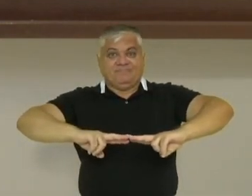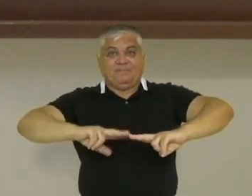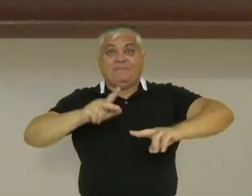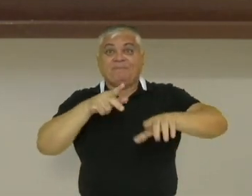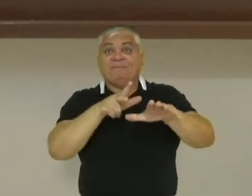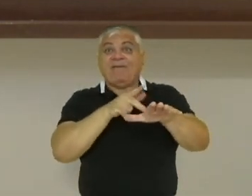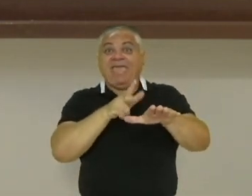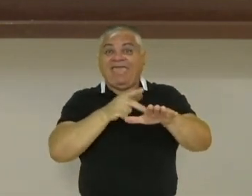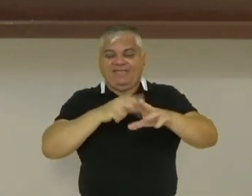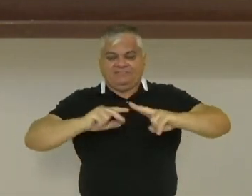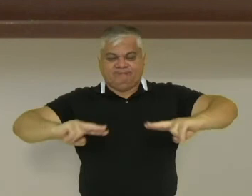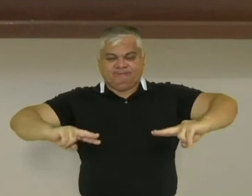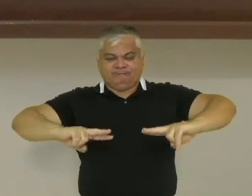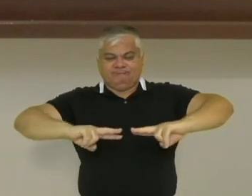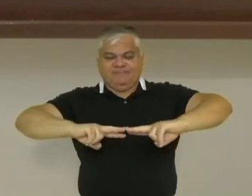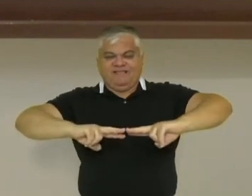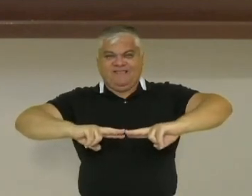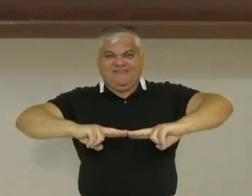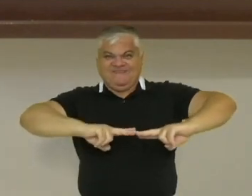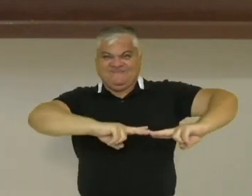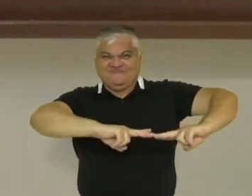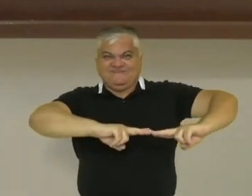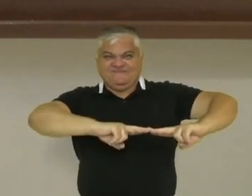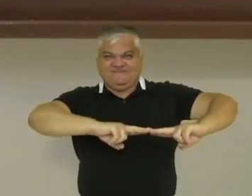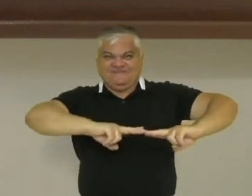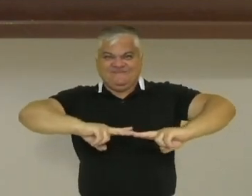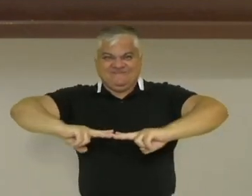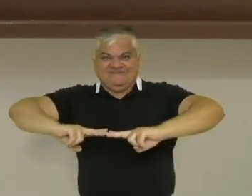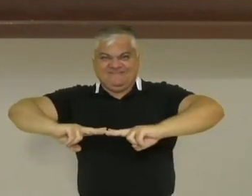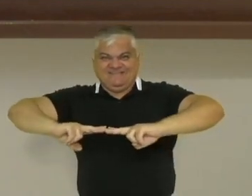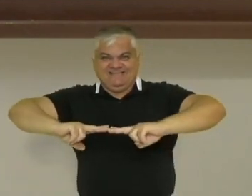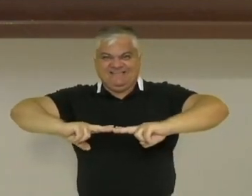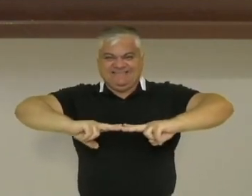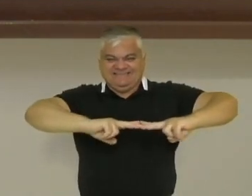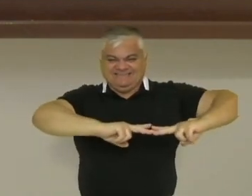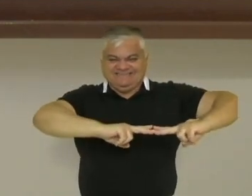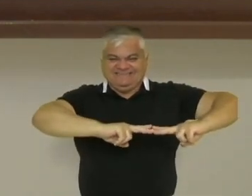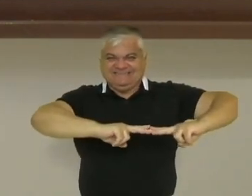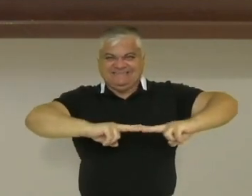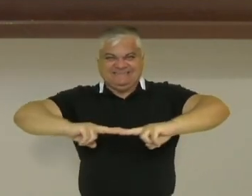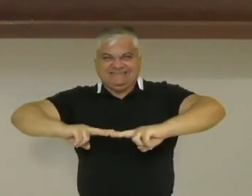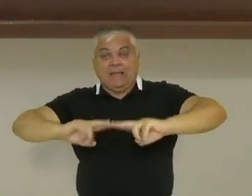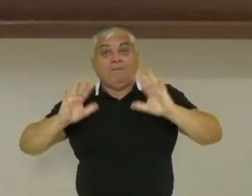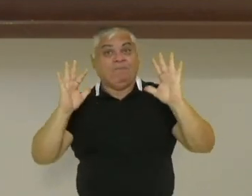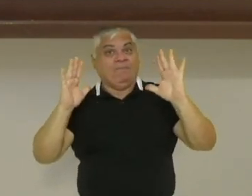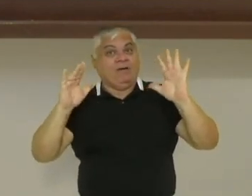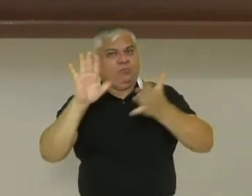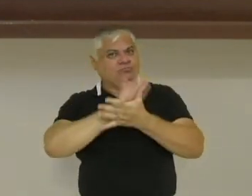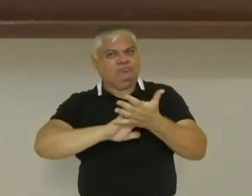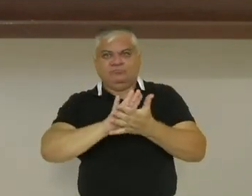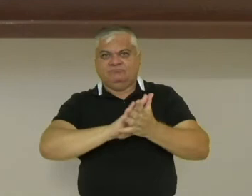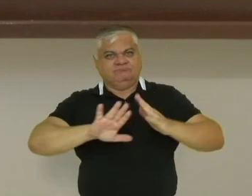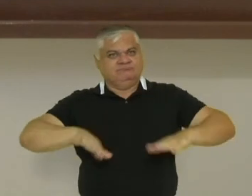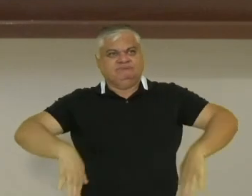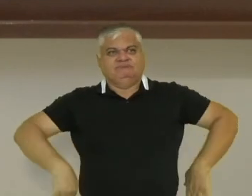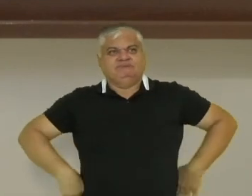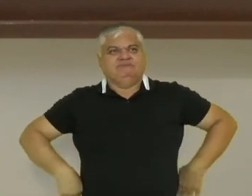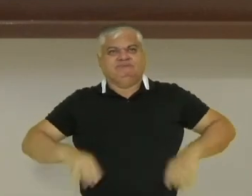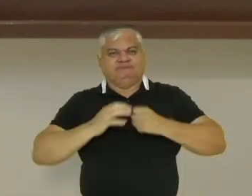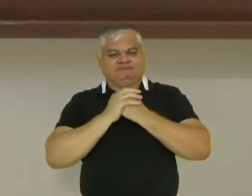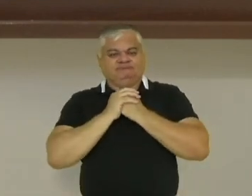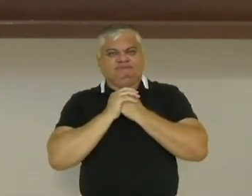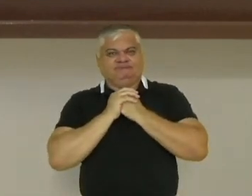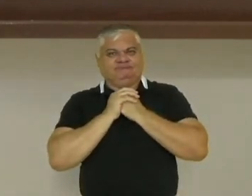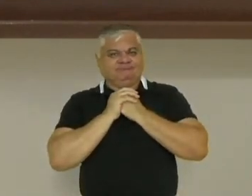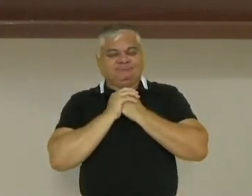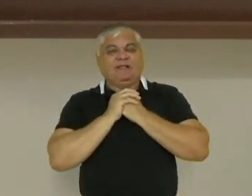E vai tentar pegar e empurrar com os pés. Não vale usar as mãos, tá? As mãos têm que ficar aqui. E